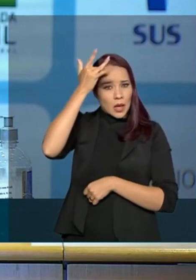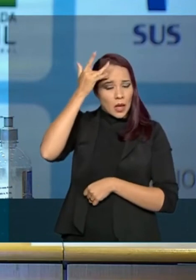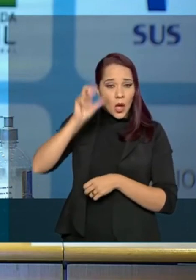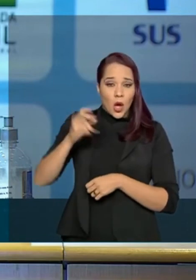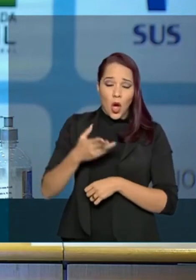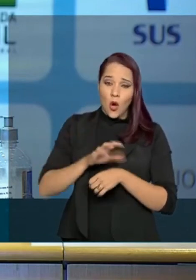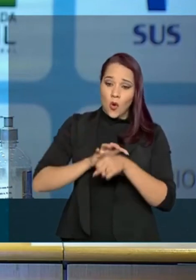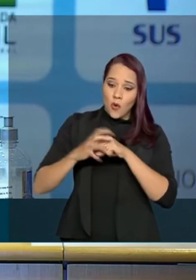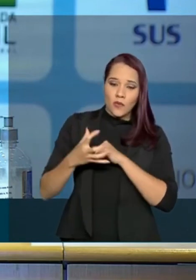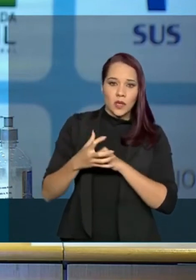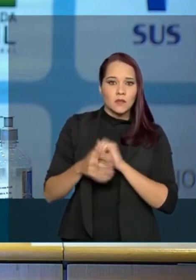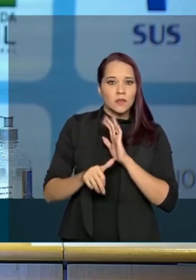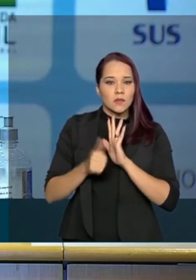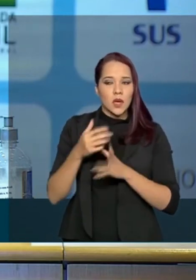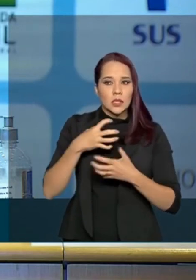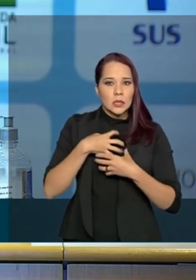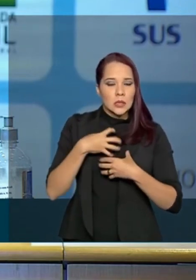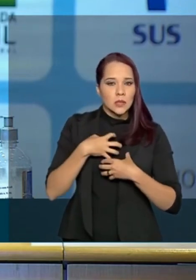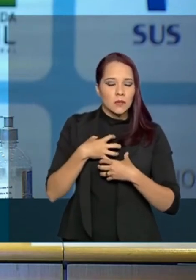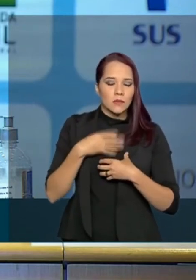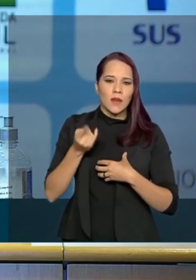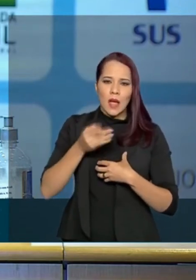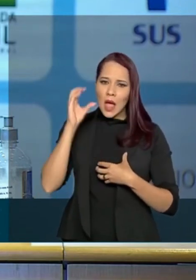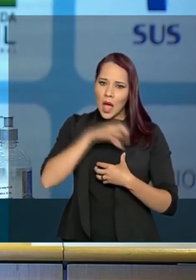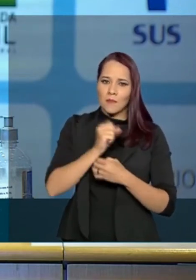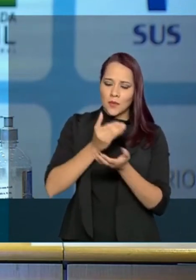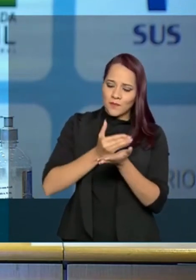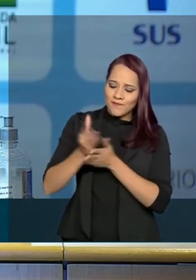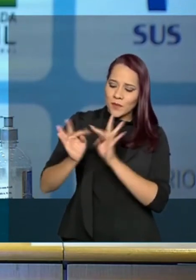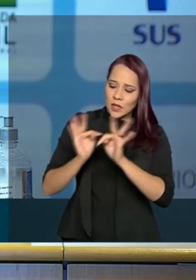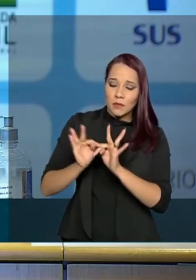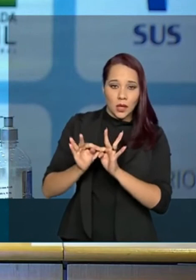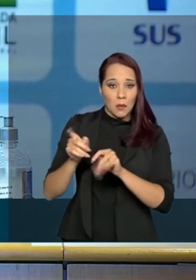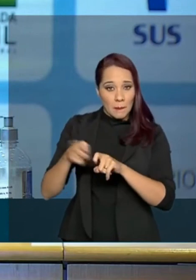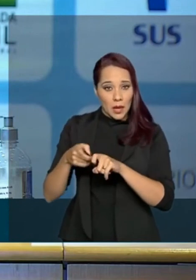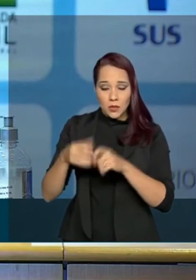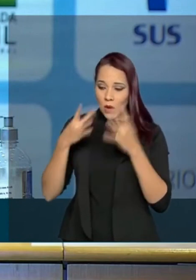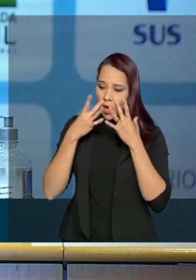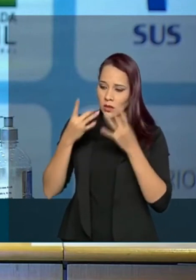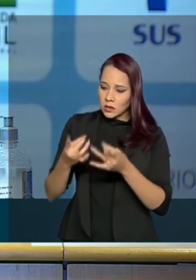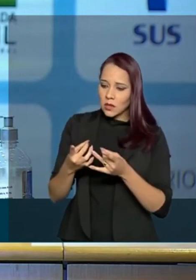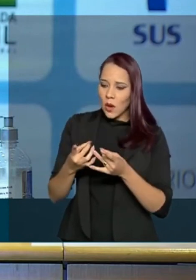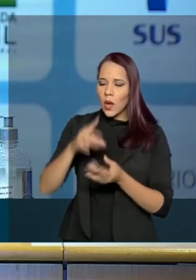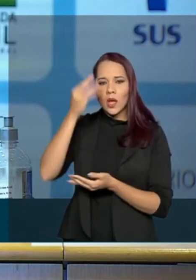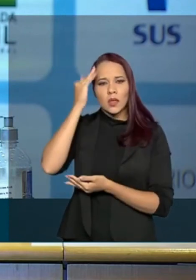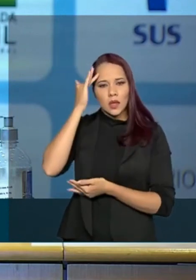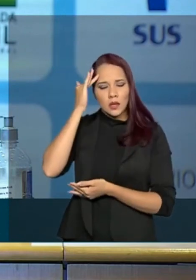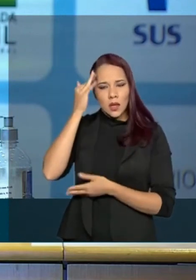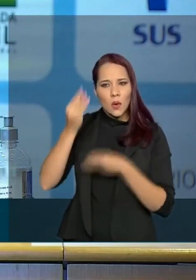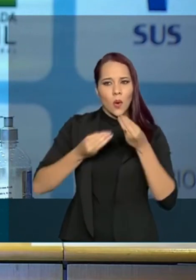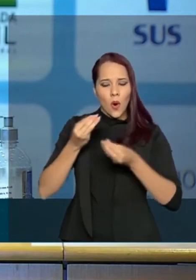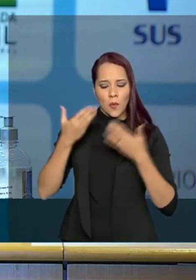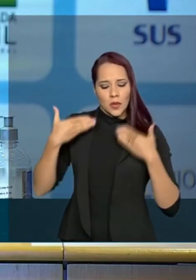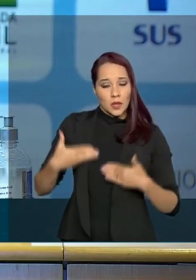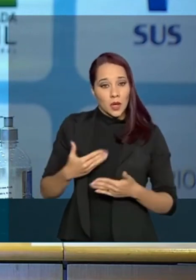da Covid, buscar o tratamento precoce, ouvir o médico, entender o seu quadro